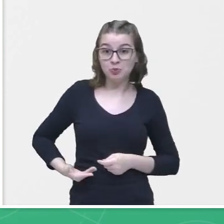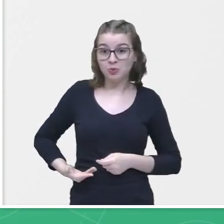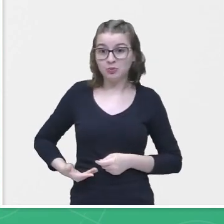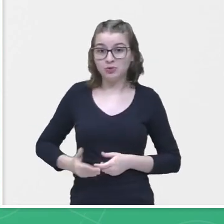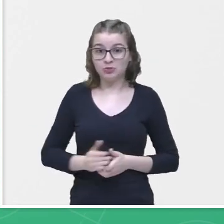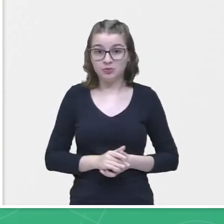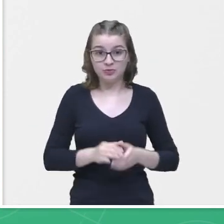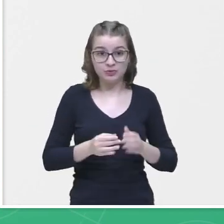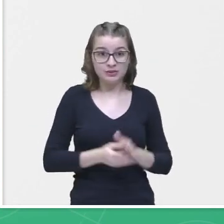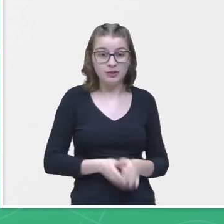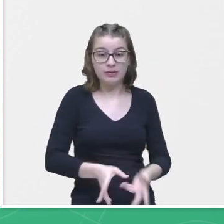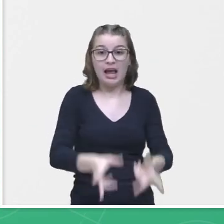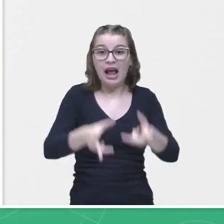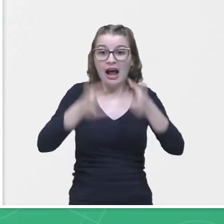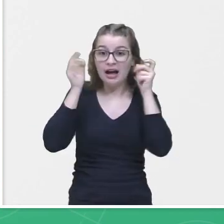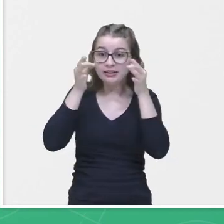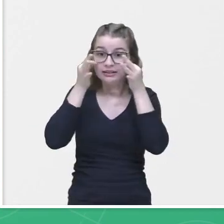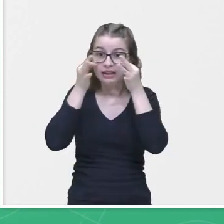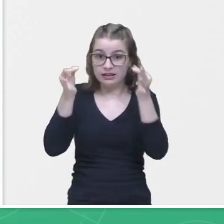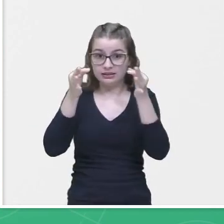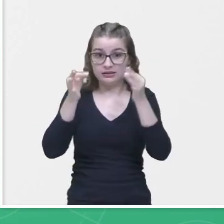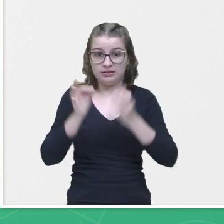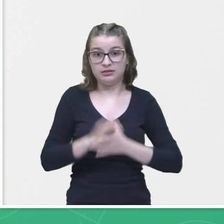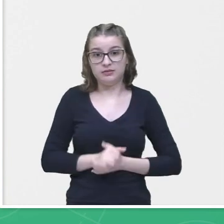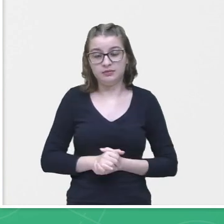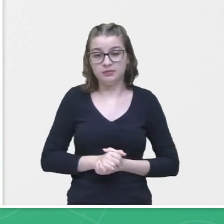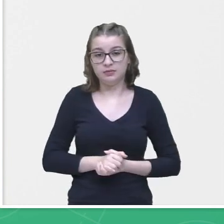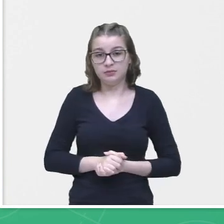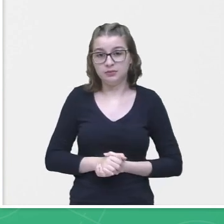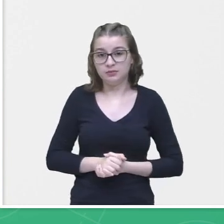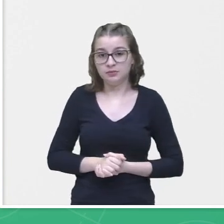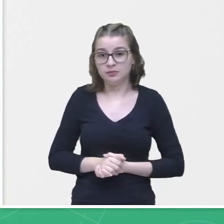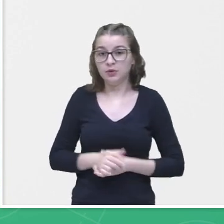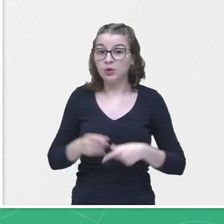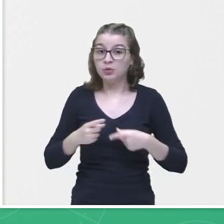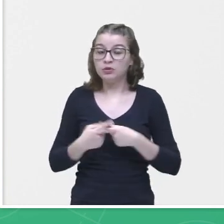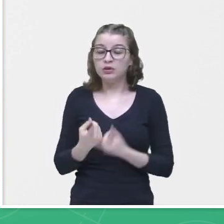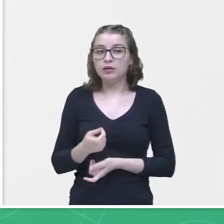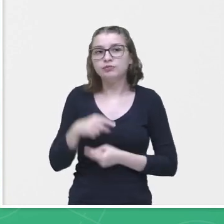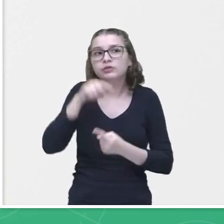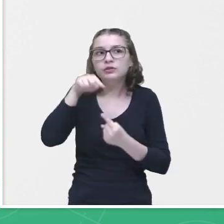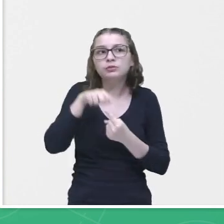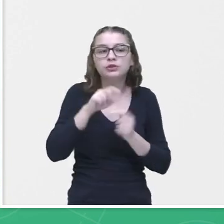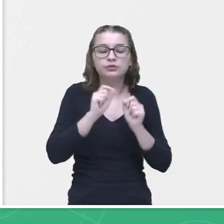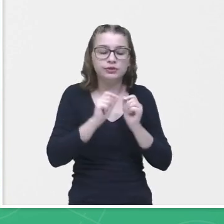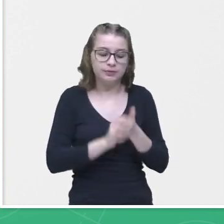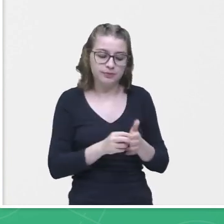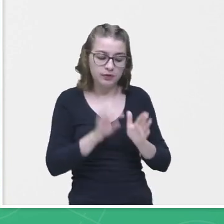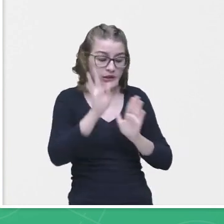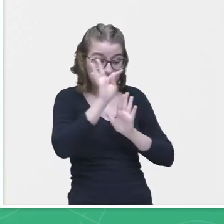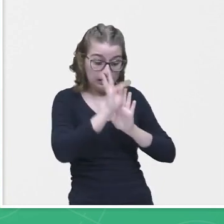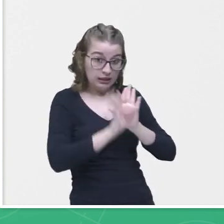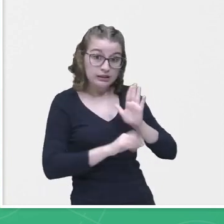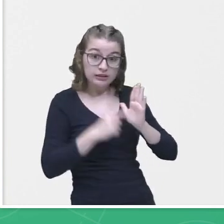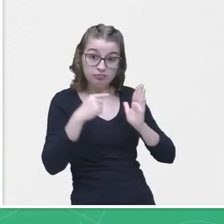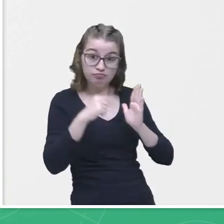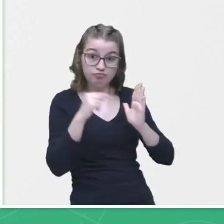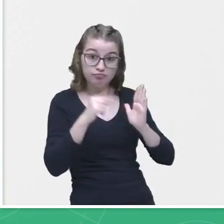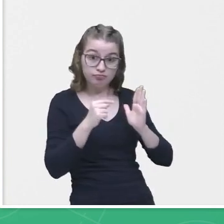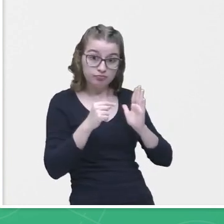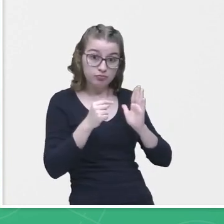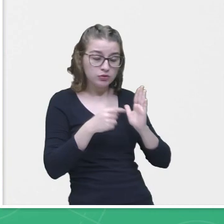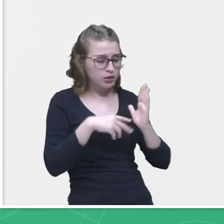Por isso nós colocamos apenas uma questão, porque a nossa intenção é que você leia bastante o texto e consiga